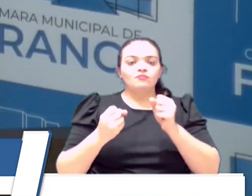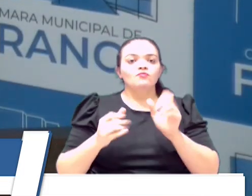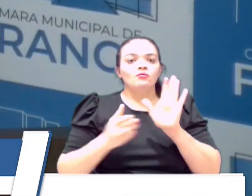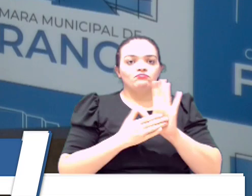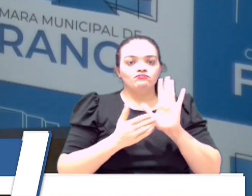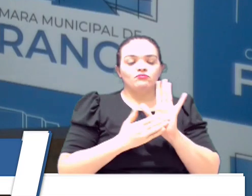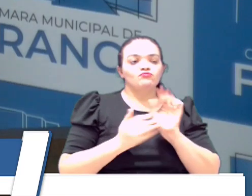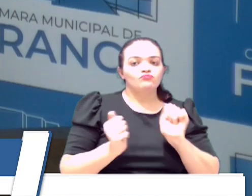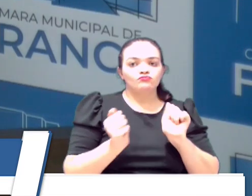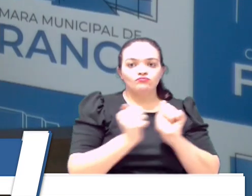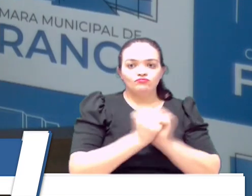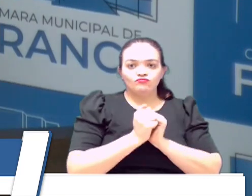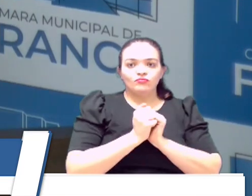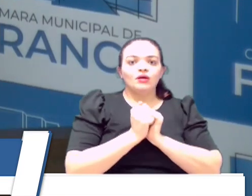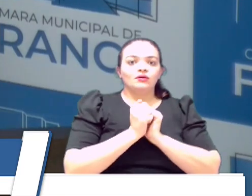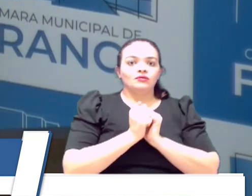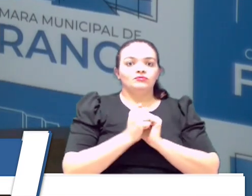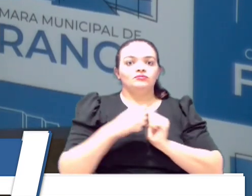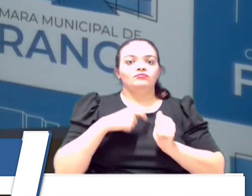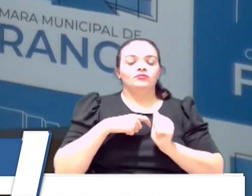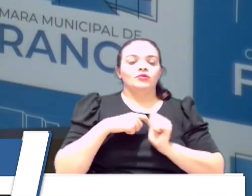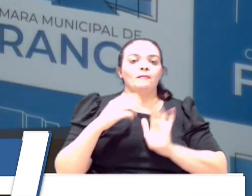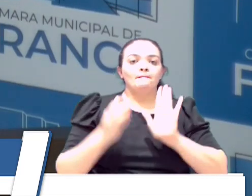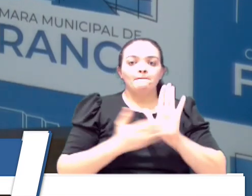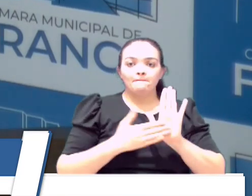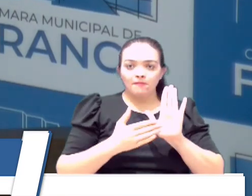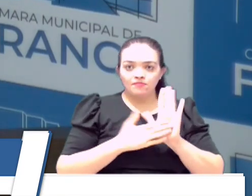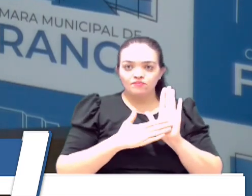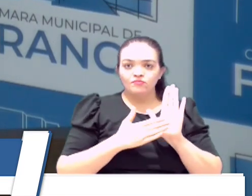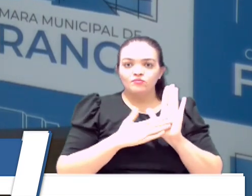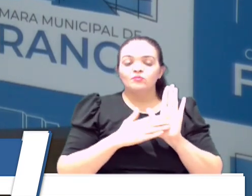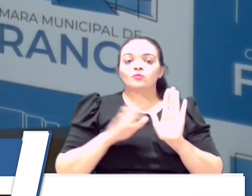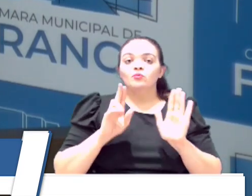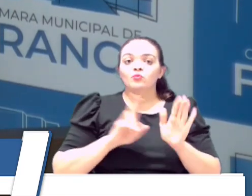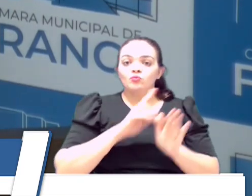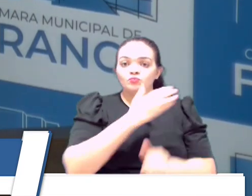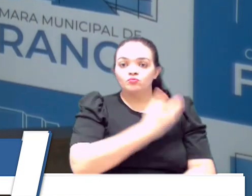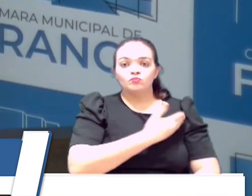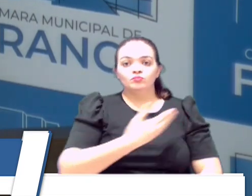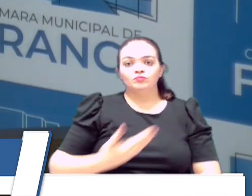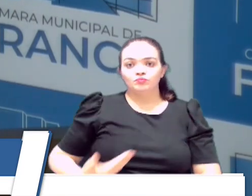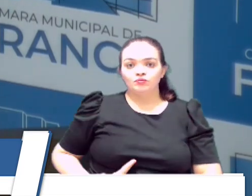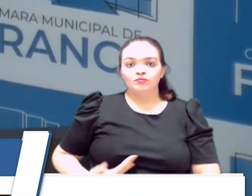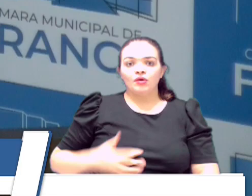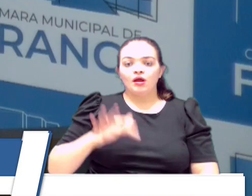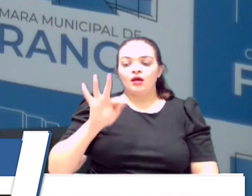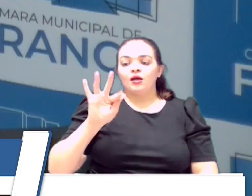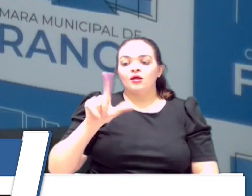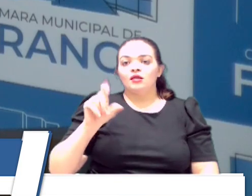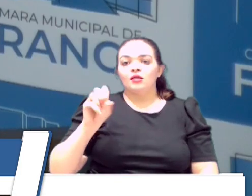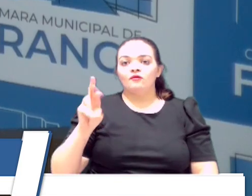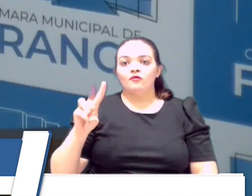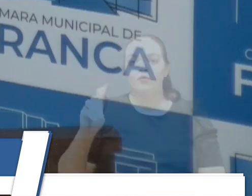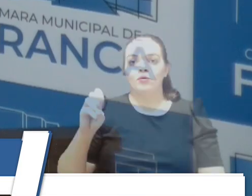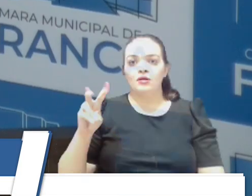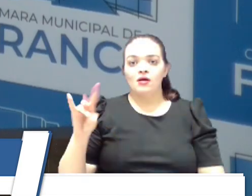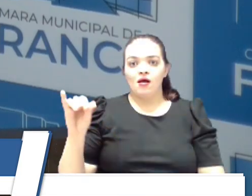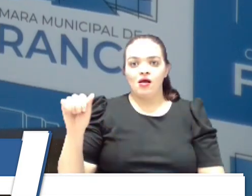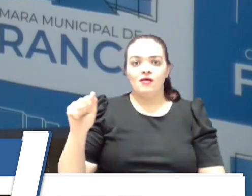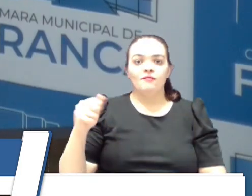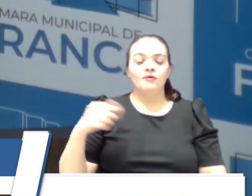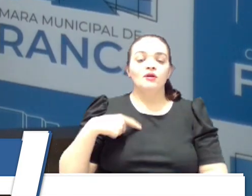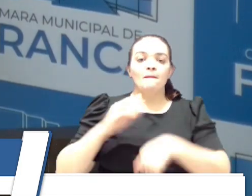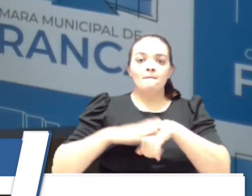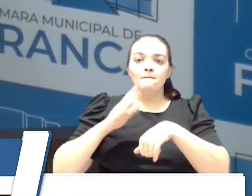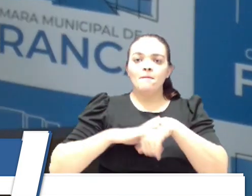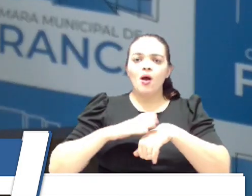a iniciativa de propormos a utilidade pública da Flor da Vida. E todos os momentos que a